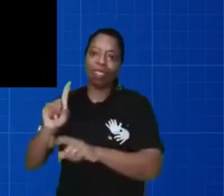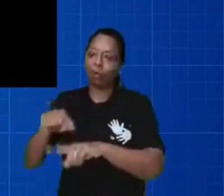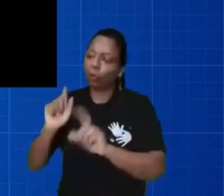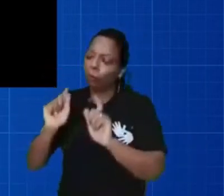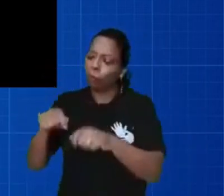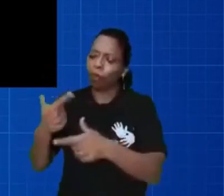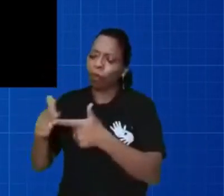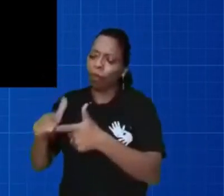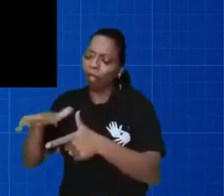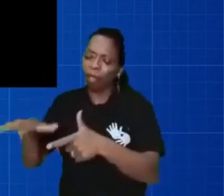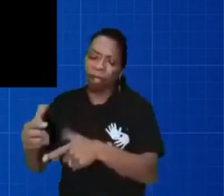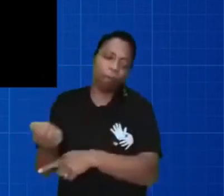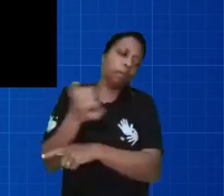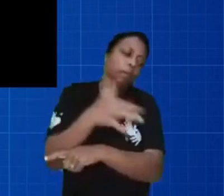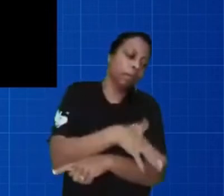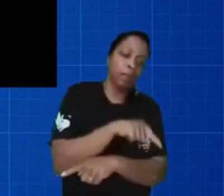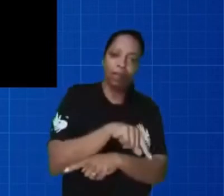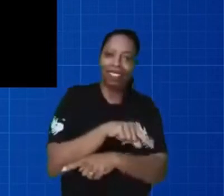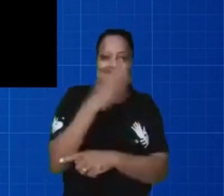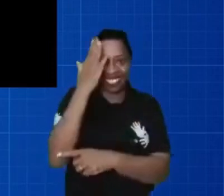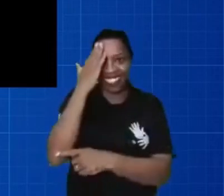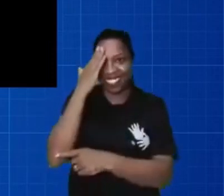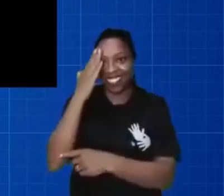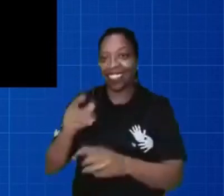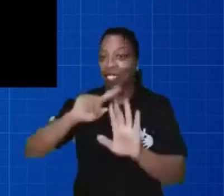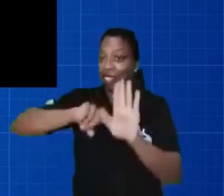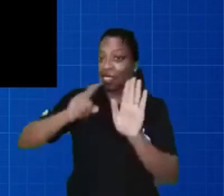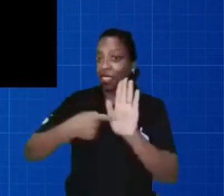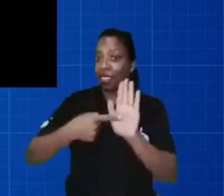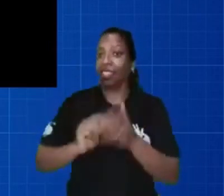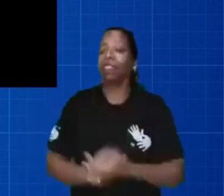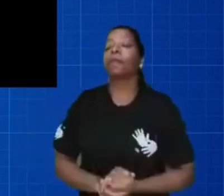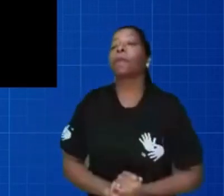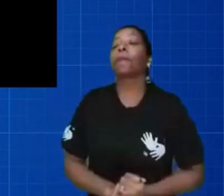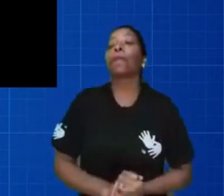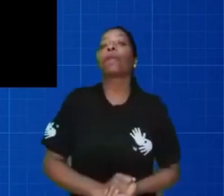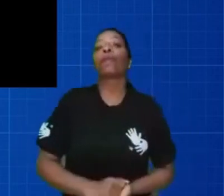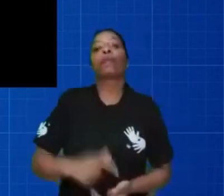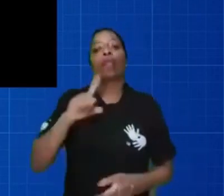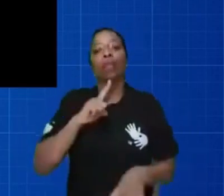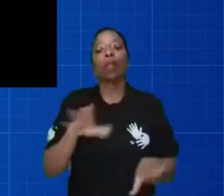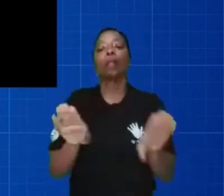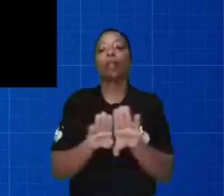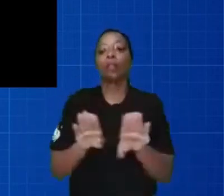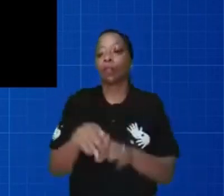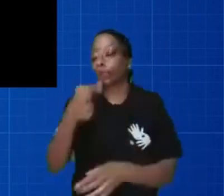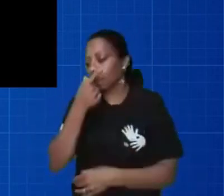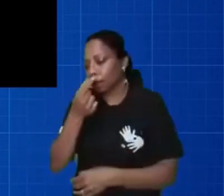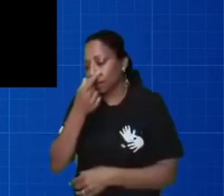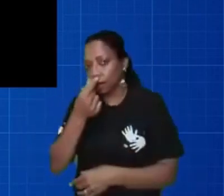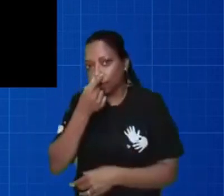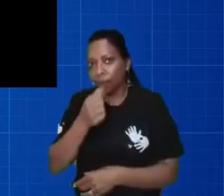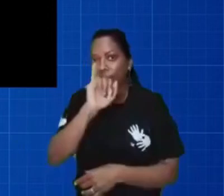transmissão também por gotícula, tossir e espirrar, altamente contagiosa, tem epidemias sazonais, pode levar à